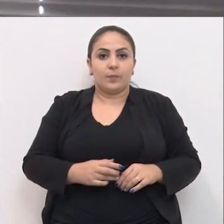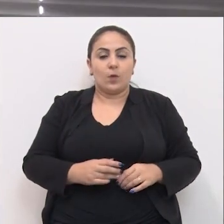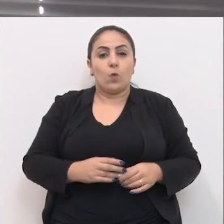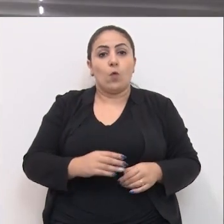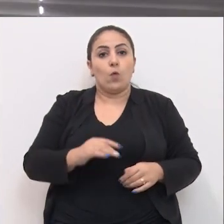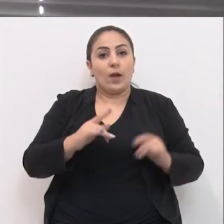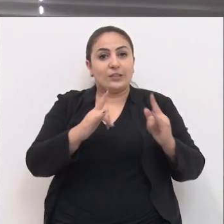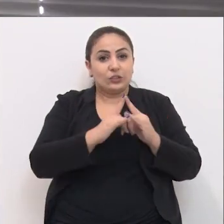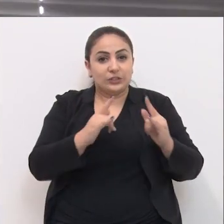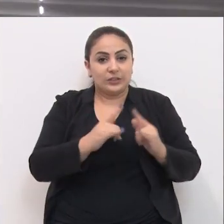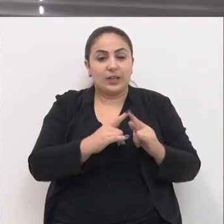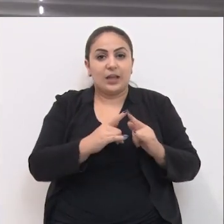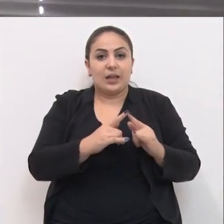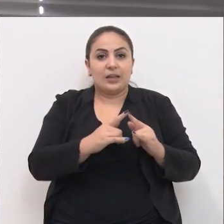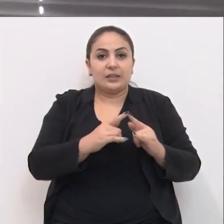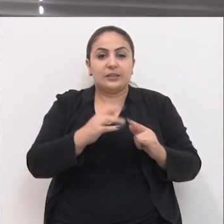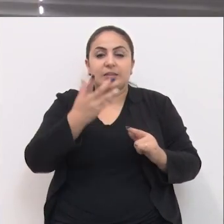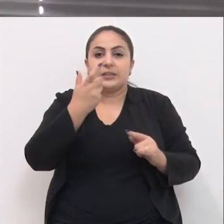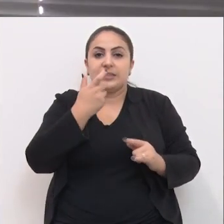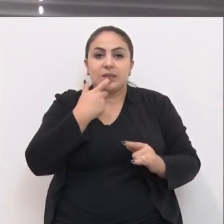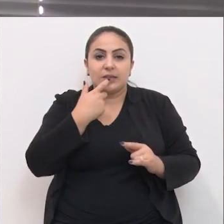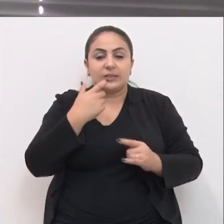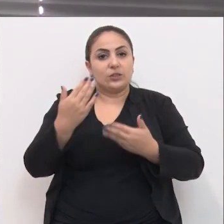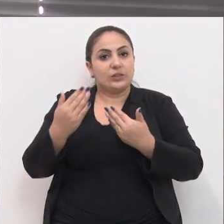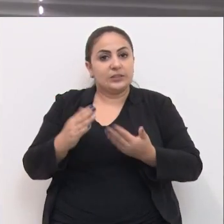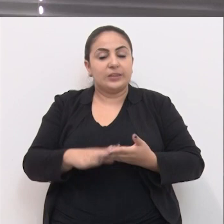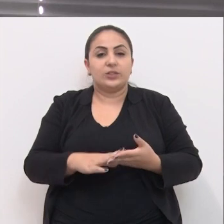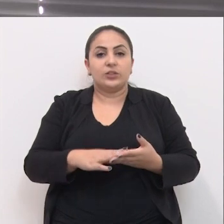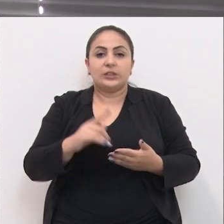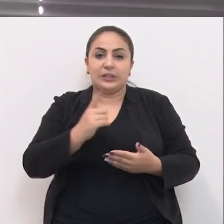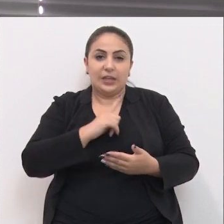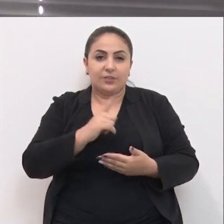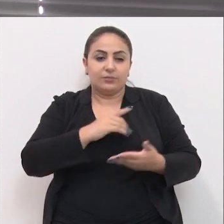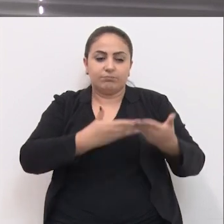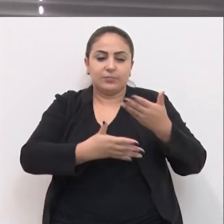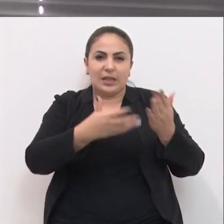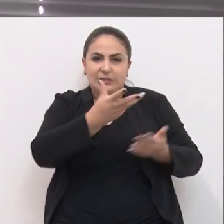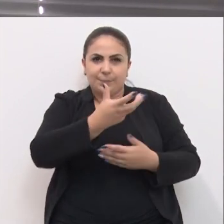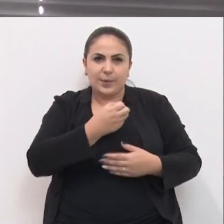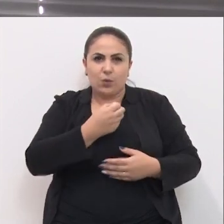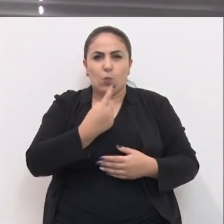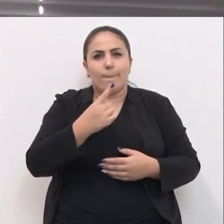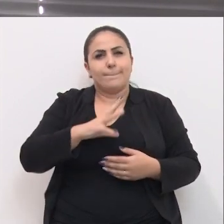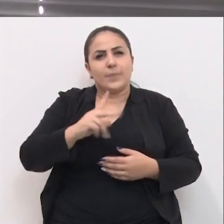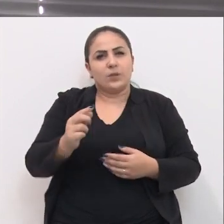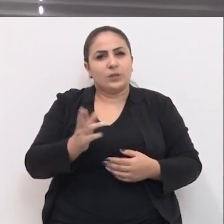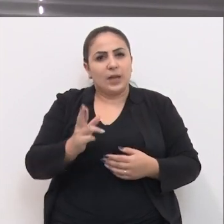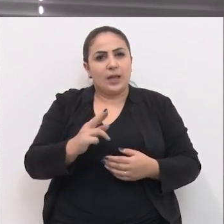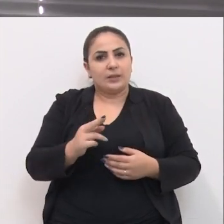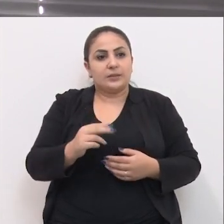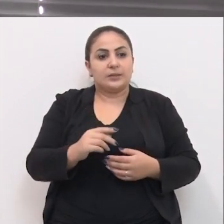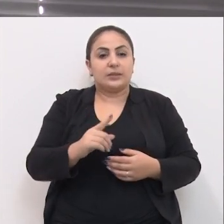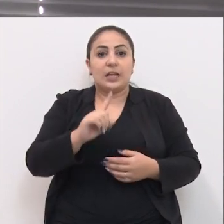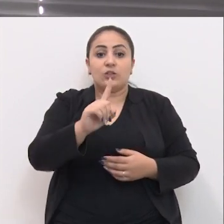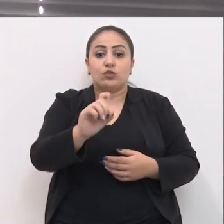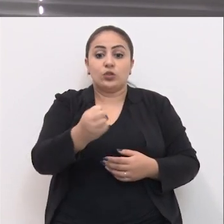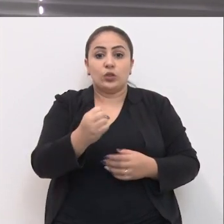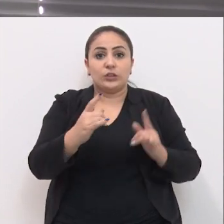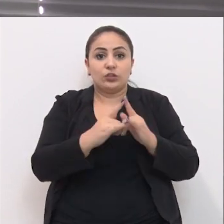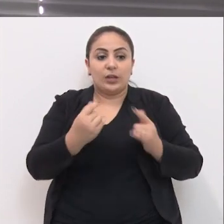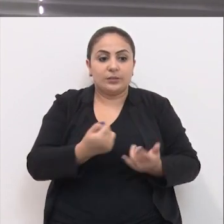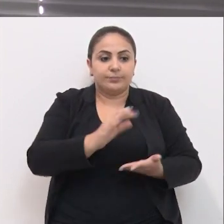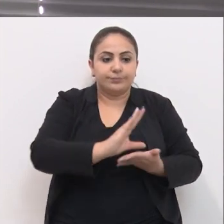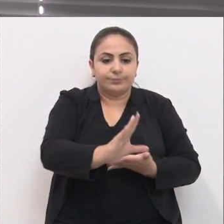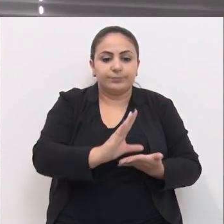dos Direitos da Criança e do Adolescente teve uma arrecadação em torno de R$1 milhão, que foi distribuída entre 18 entidades